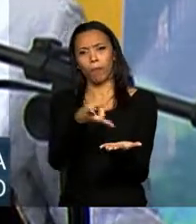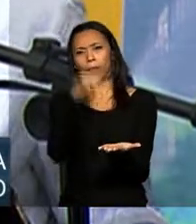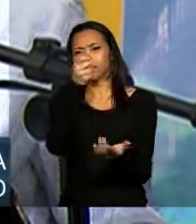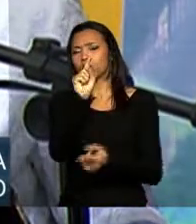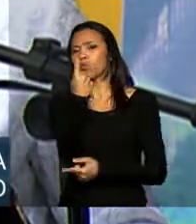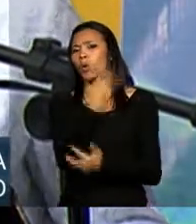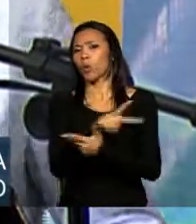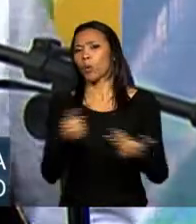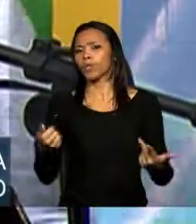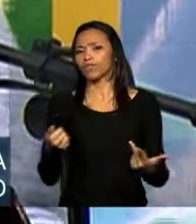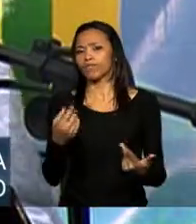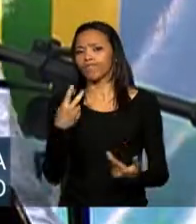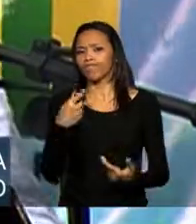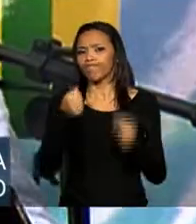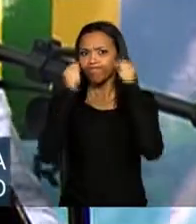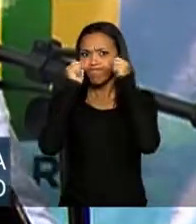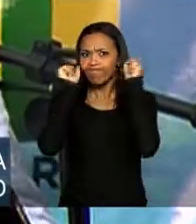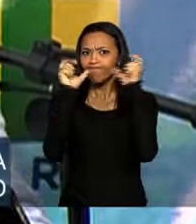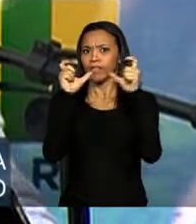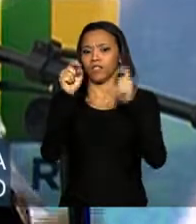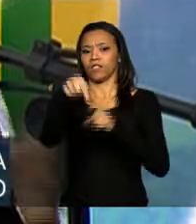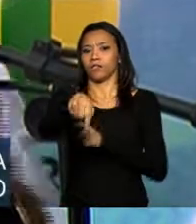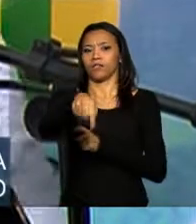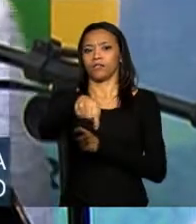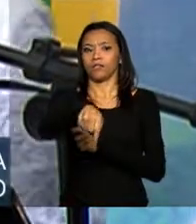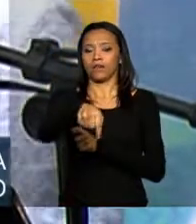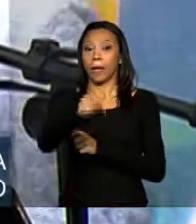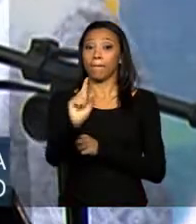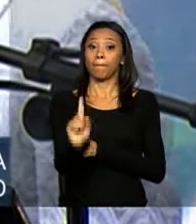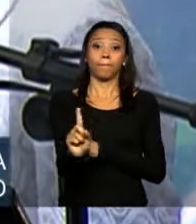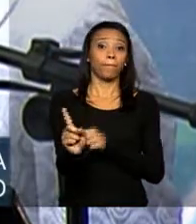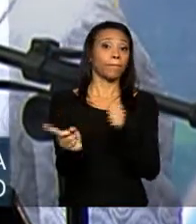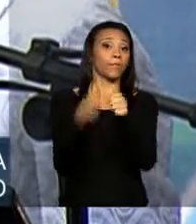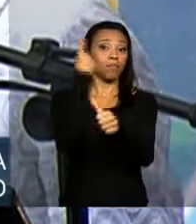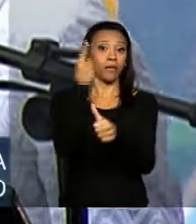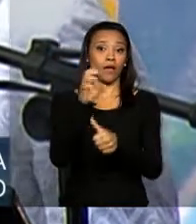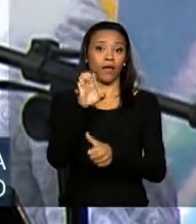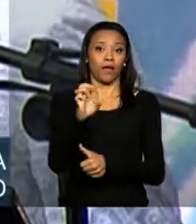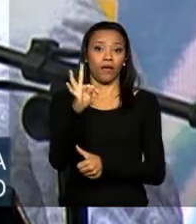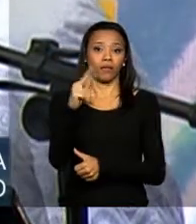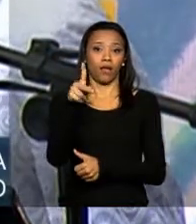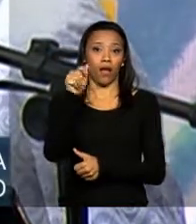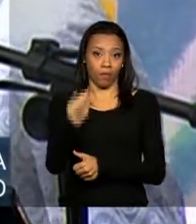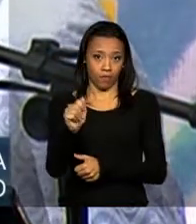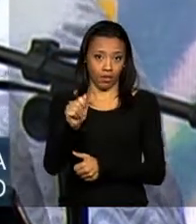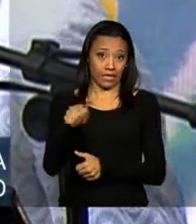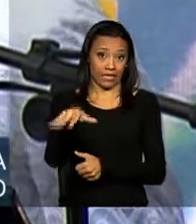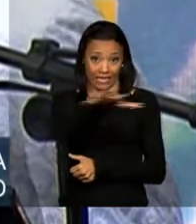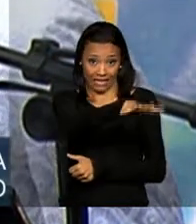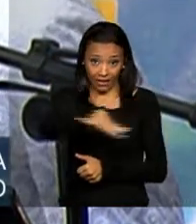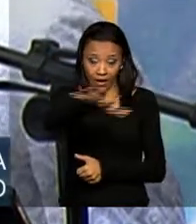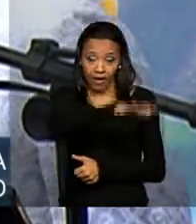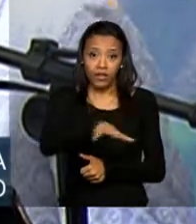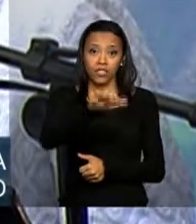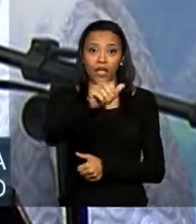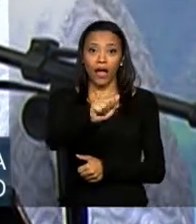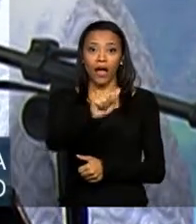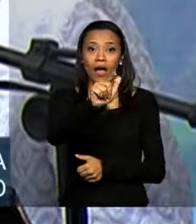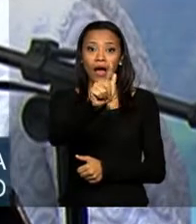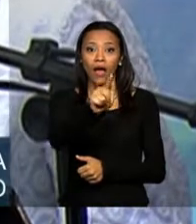interessante aqui e me disseram que a primeira etapa de uma agroindústria no